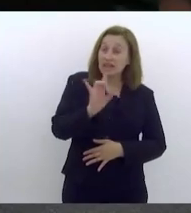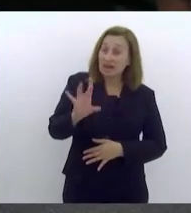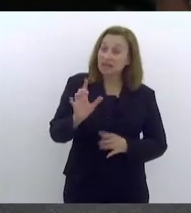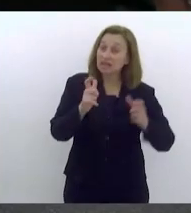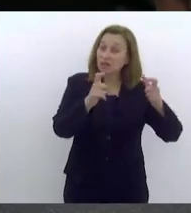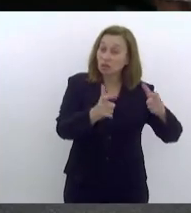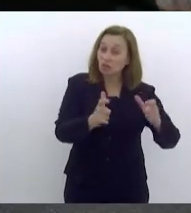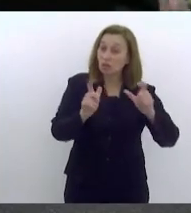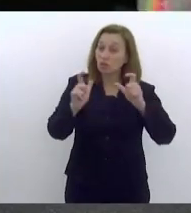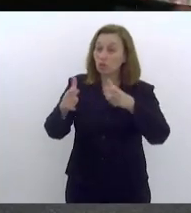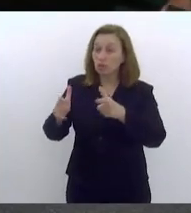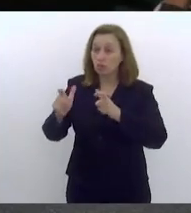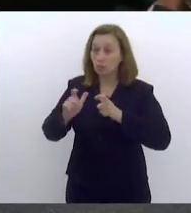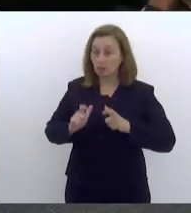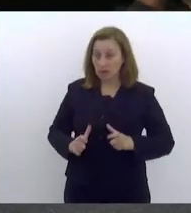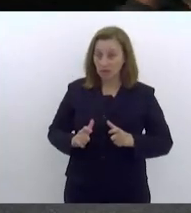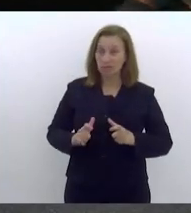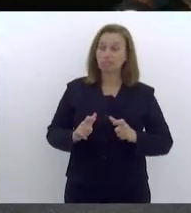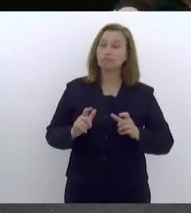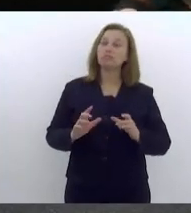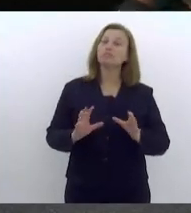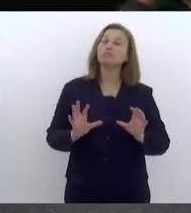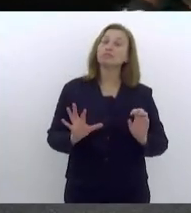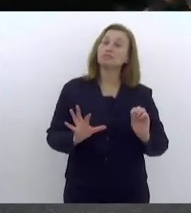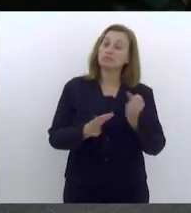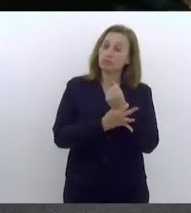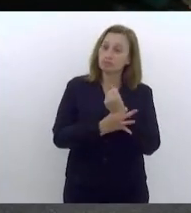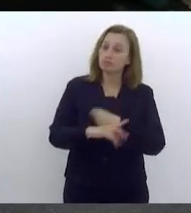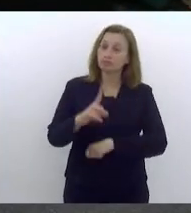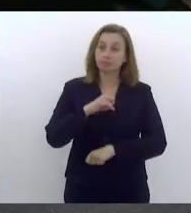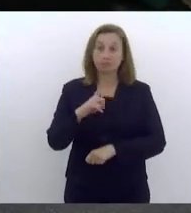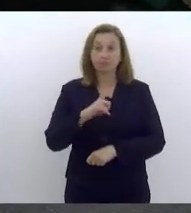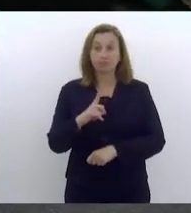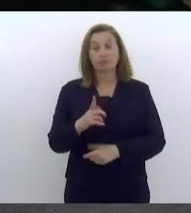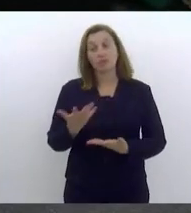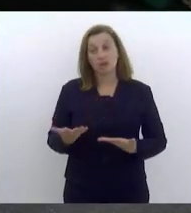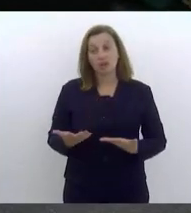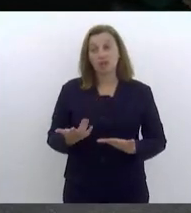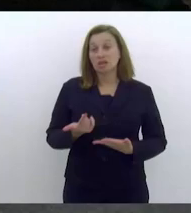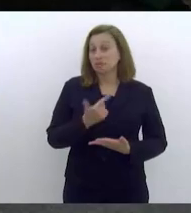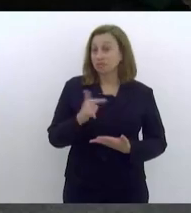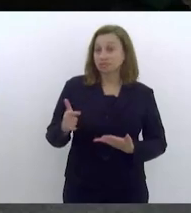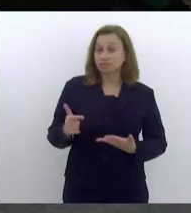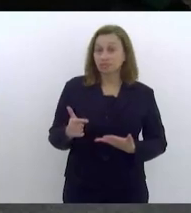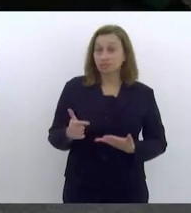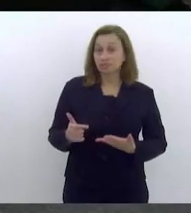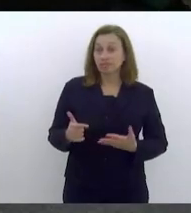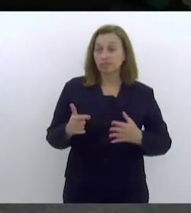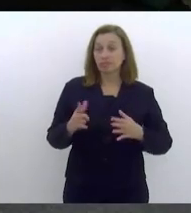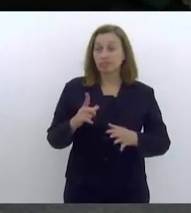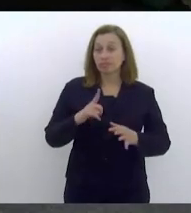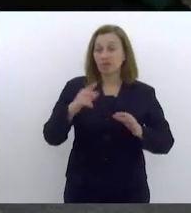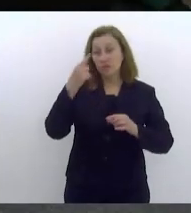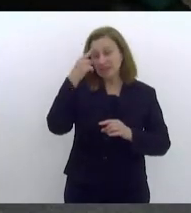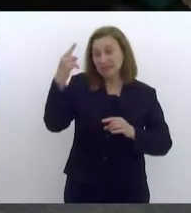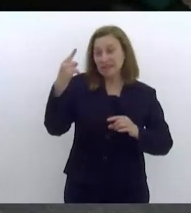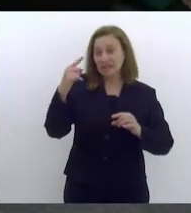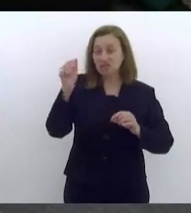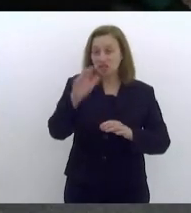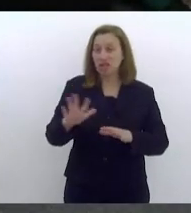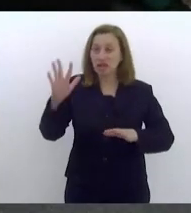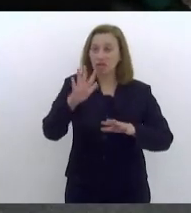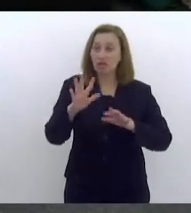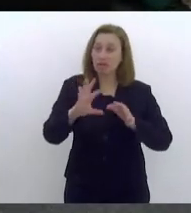campo específico ela seja assegurada. Senão, deputada Renata, a gente tem uma ideia geral que há liberdade, mas